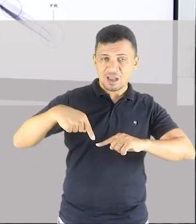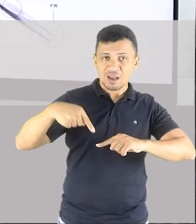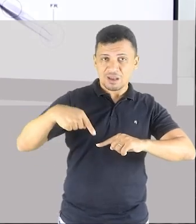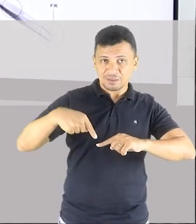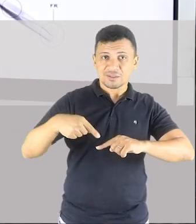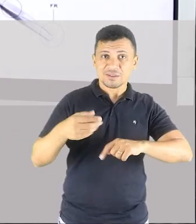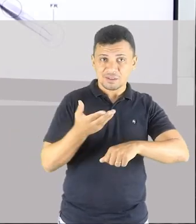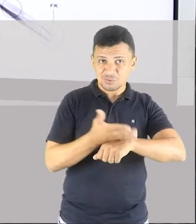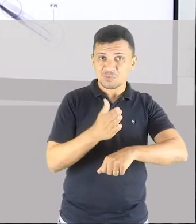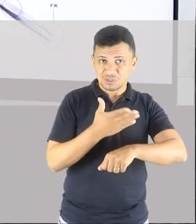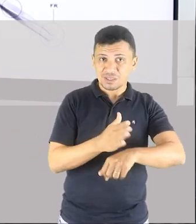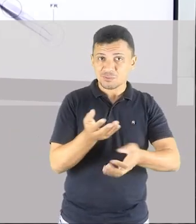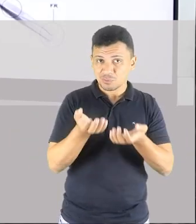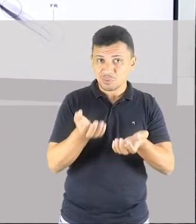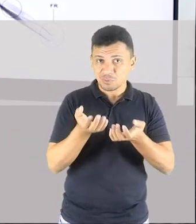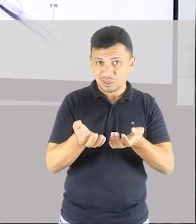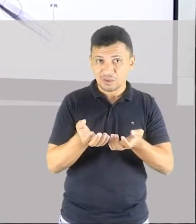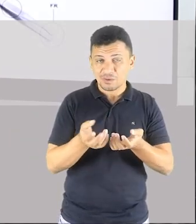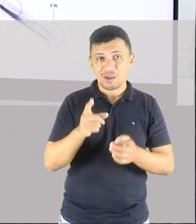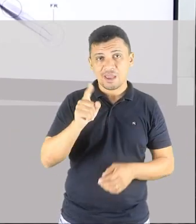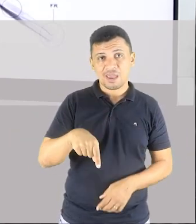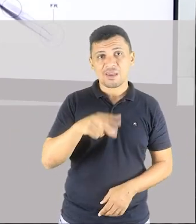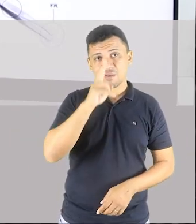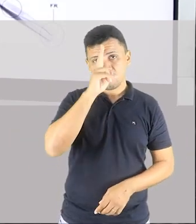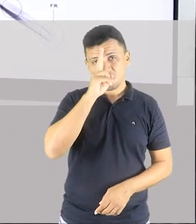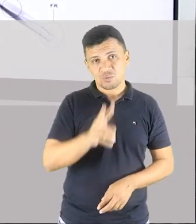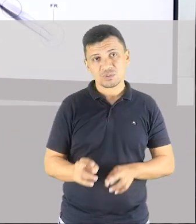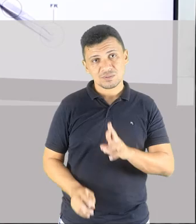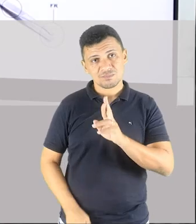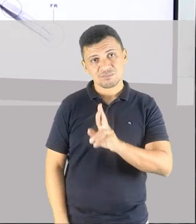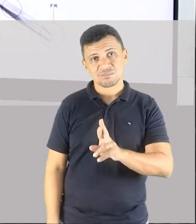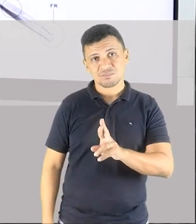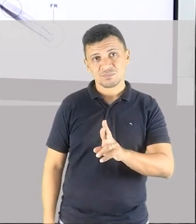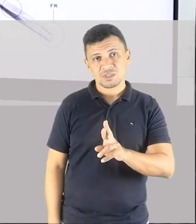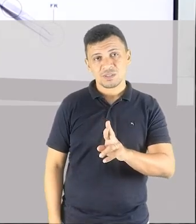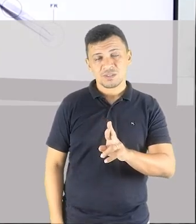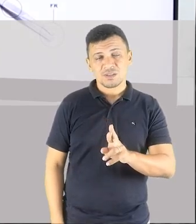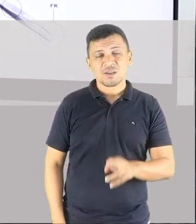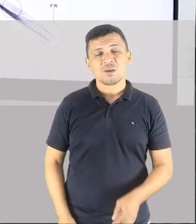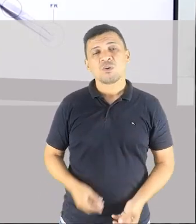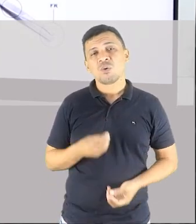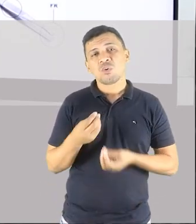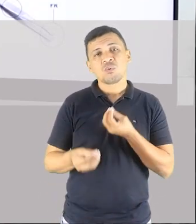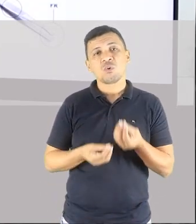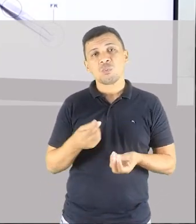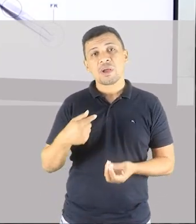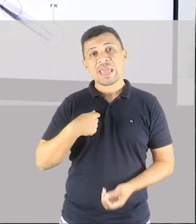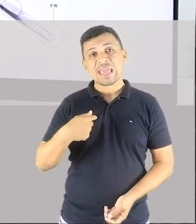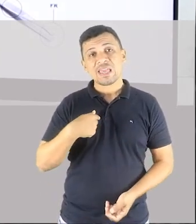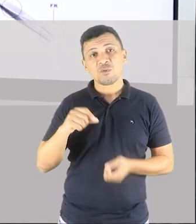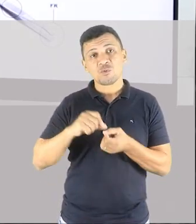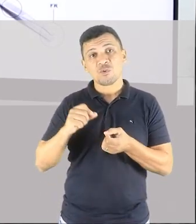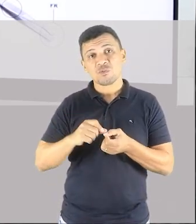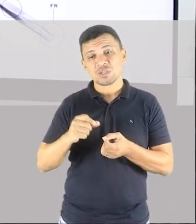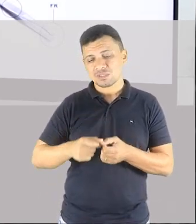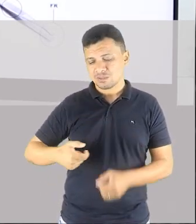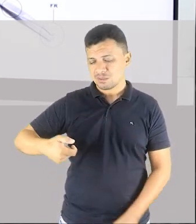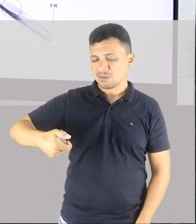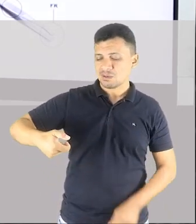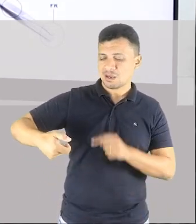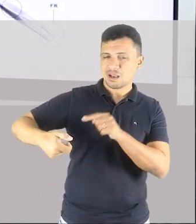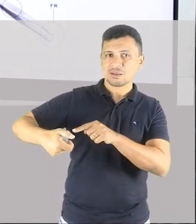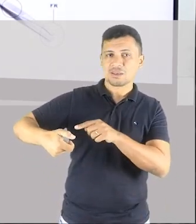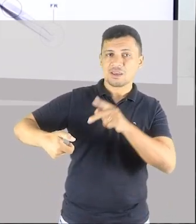atividade que eu quero realizar, é a força resistente. A força potente é a que eu vou fazer para cortar